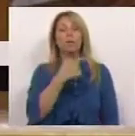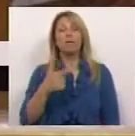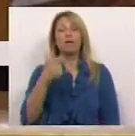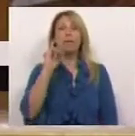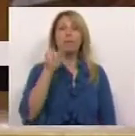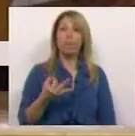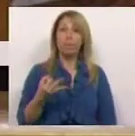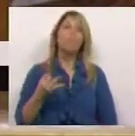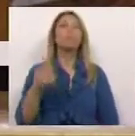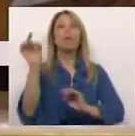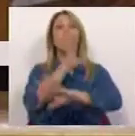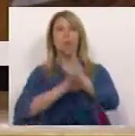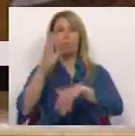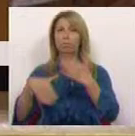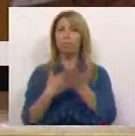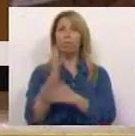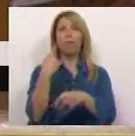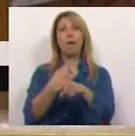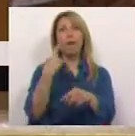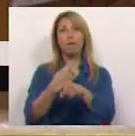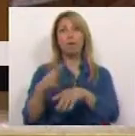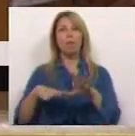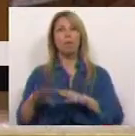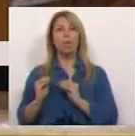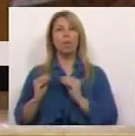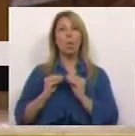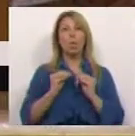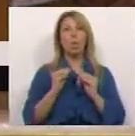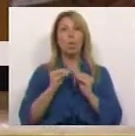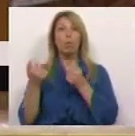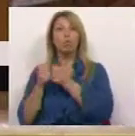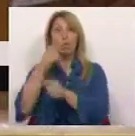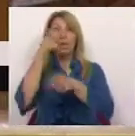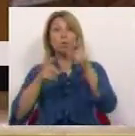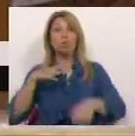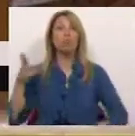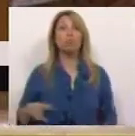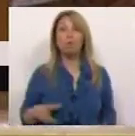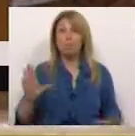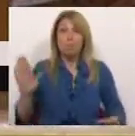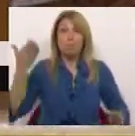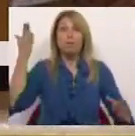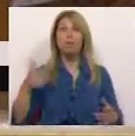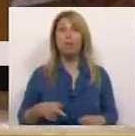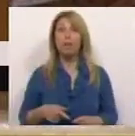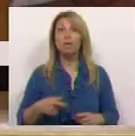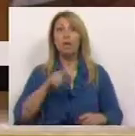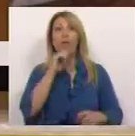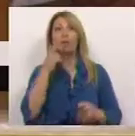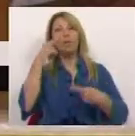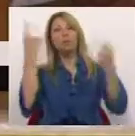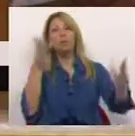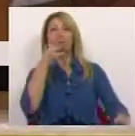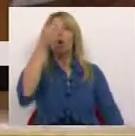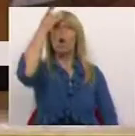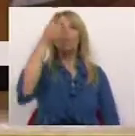Uma Europa que continua a ser construída nas costas dos cidadãos, nomeadamente os cidadãos portugueses, que nunca tiveram a oportunidade de se pronunciar